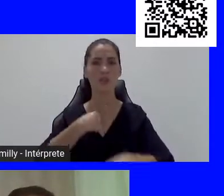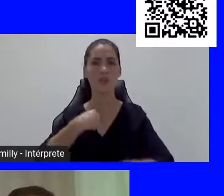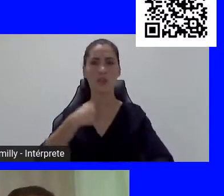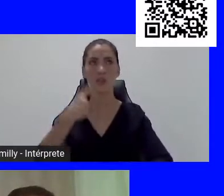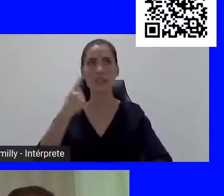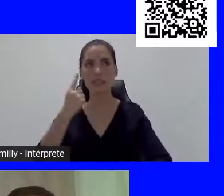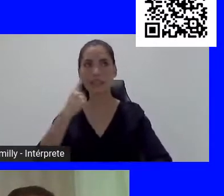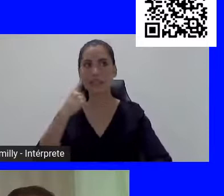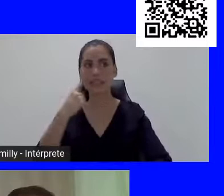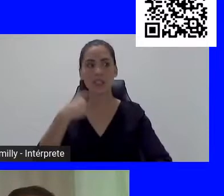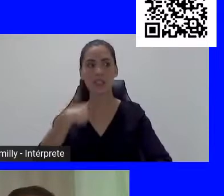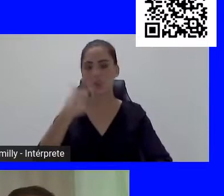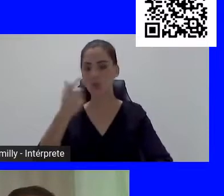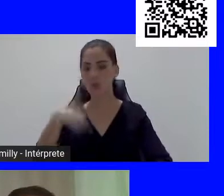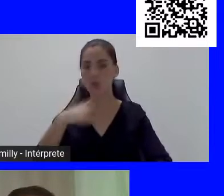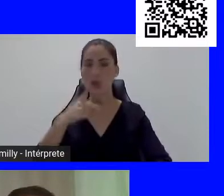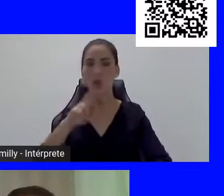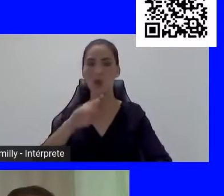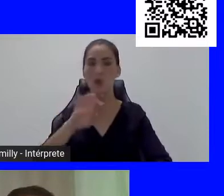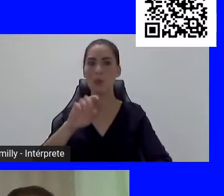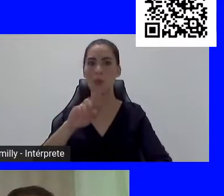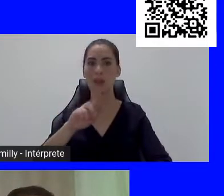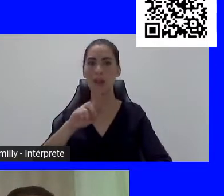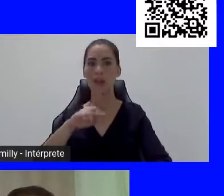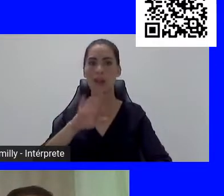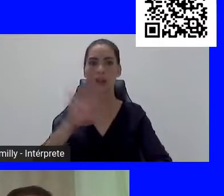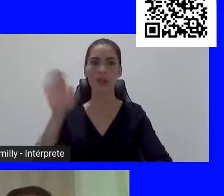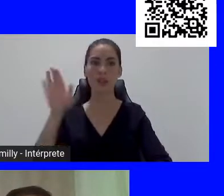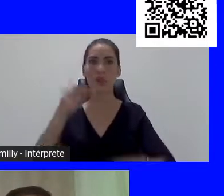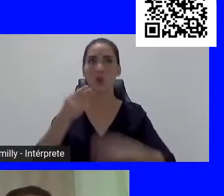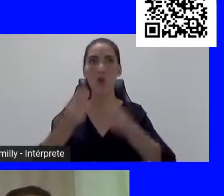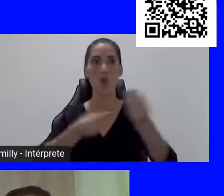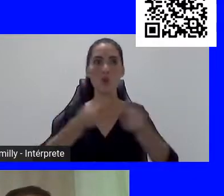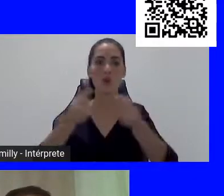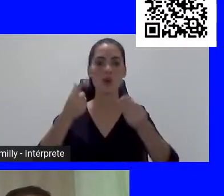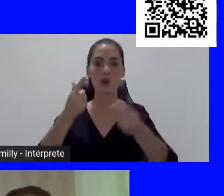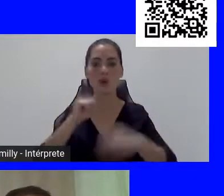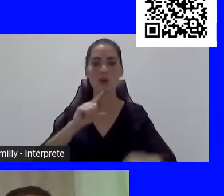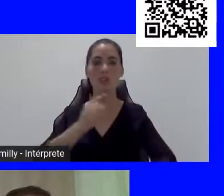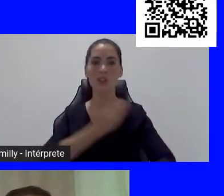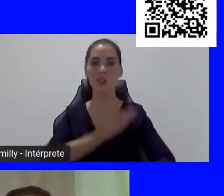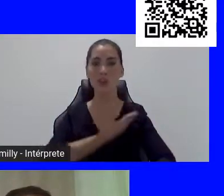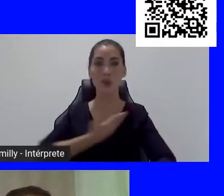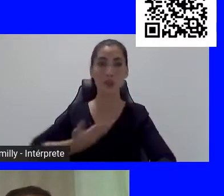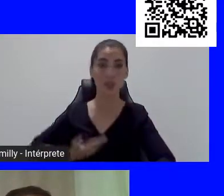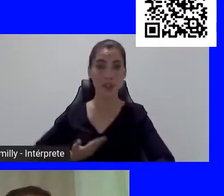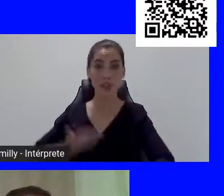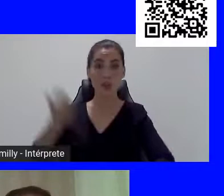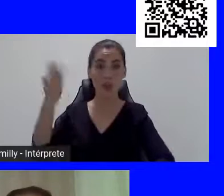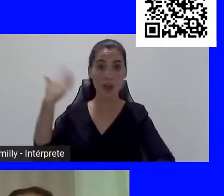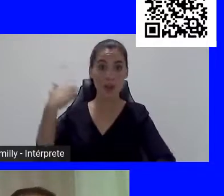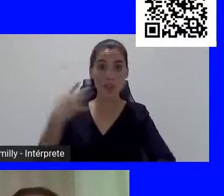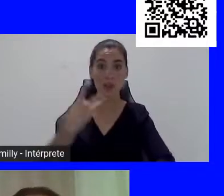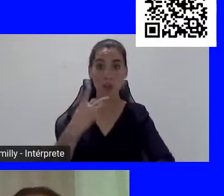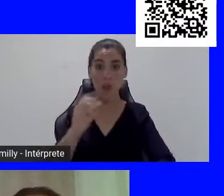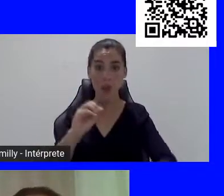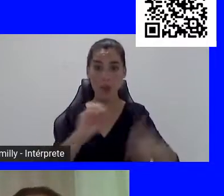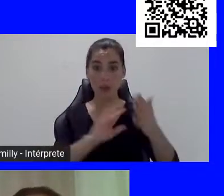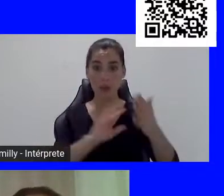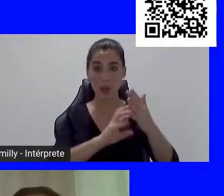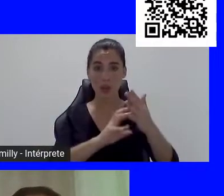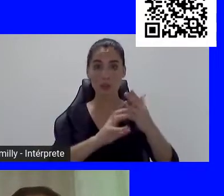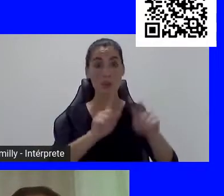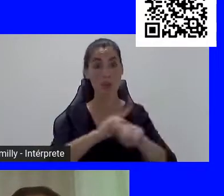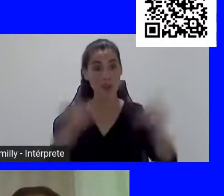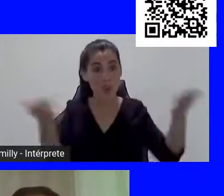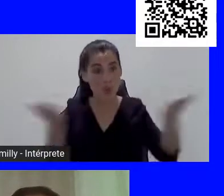presidência da República. Como é que você governaria ou governa na crise com 40 partidos? Mas agora nós já temos 20 e poucos, diminuiu